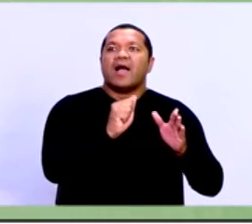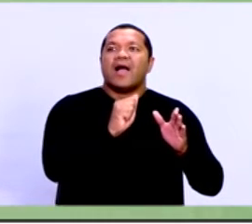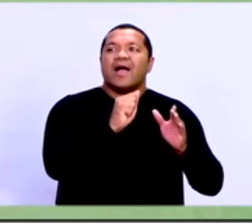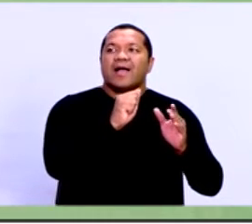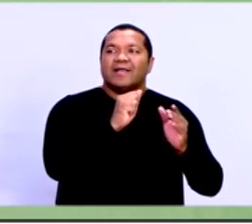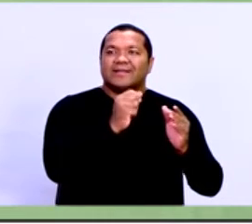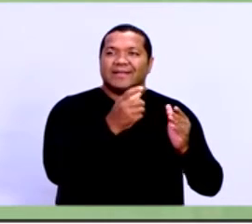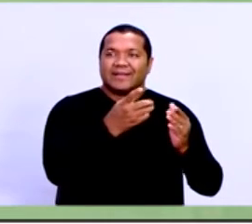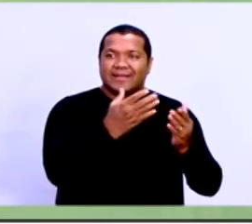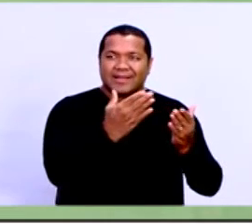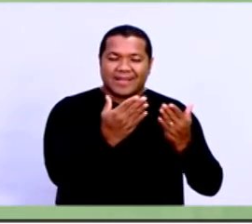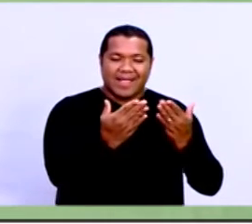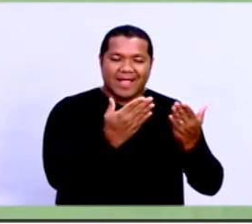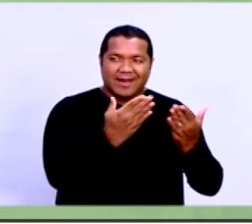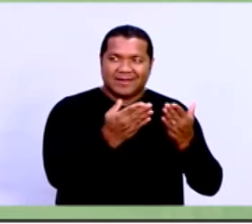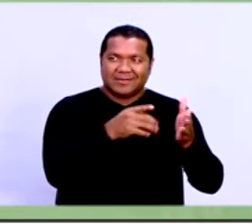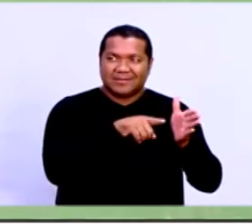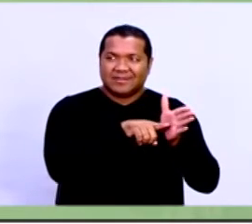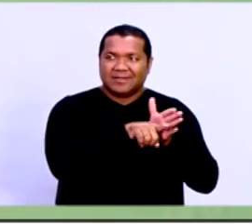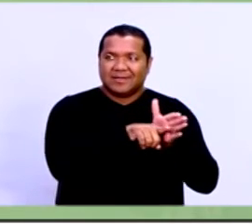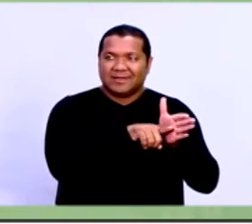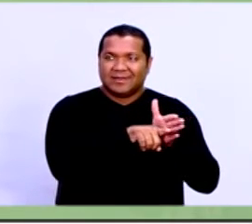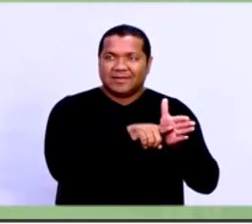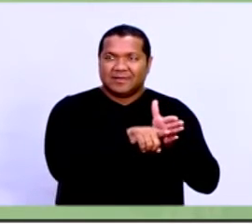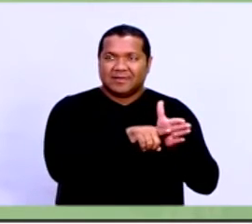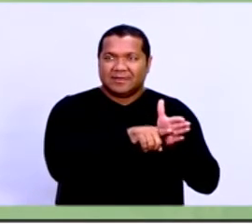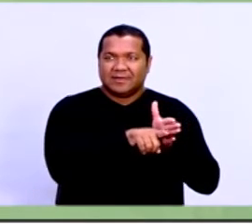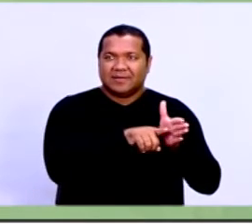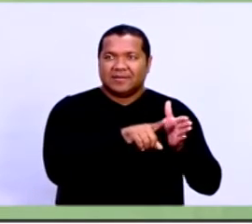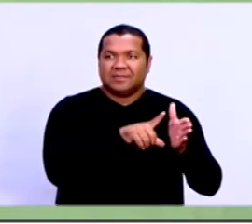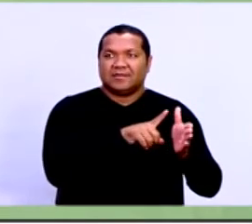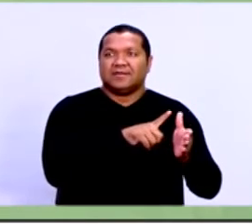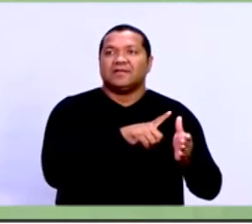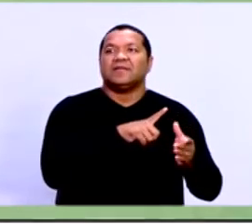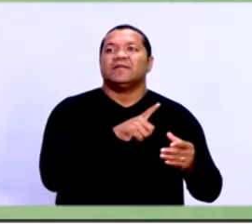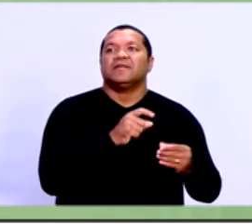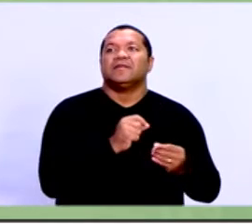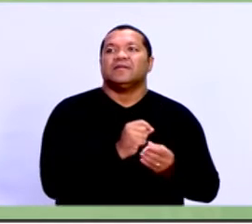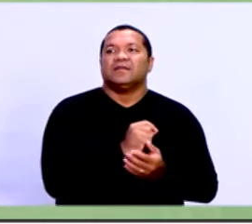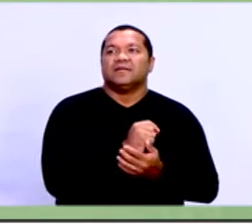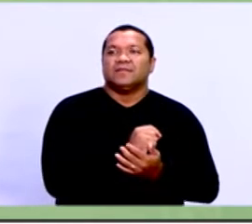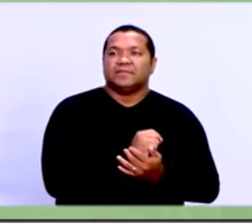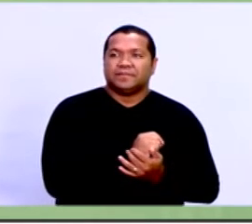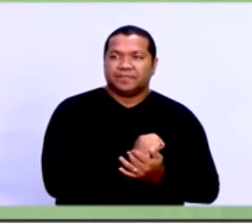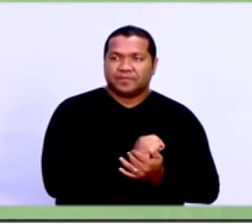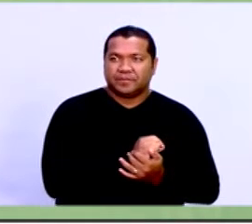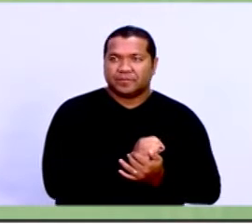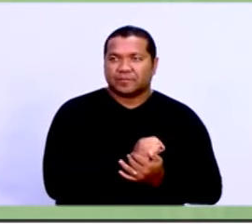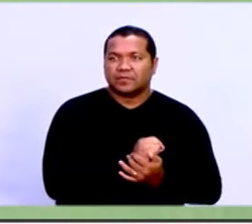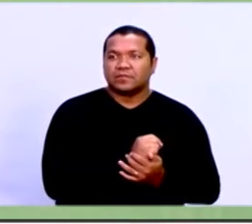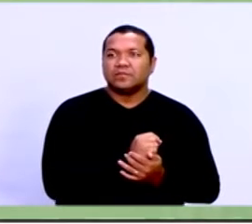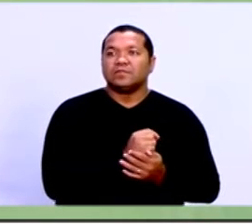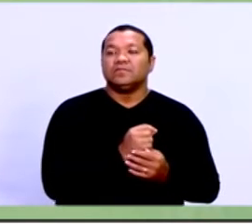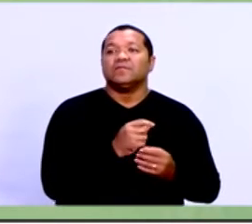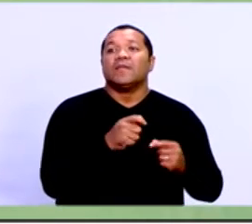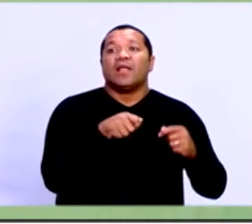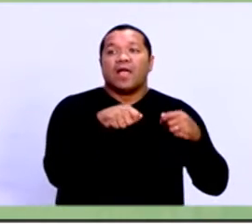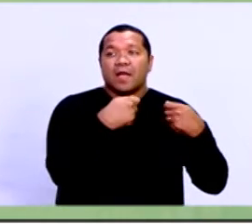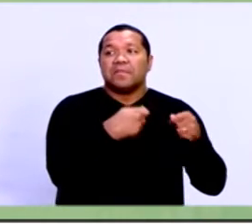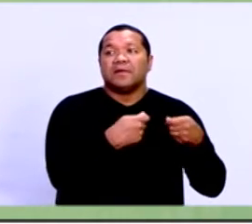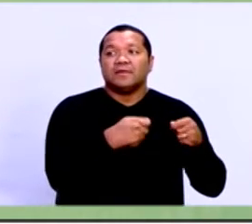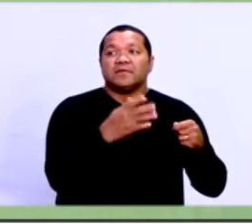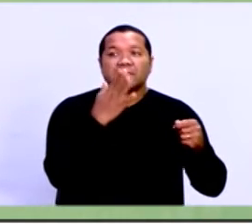análise de requisitos do levantamento